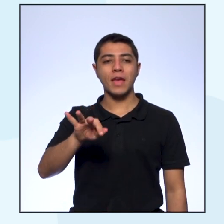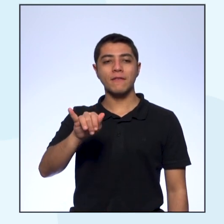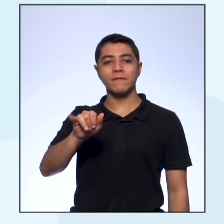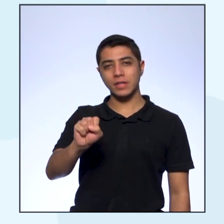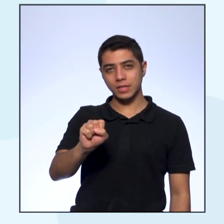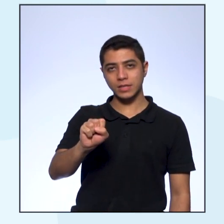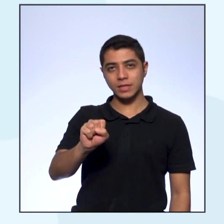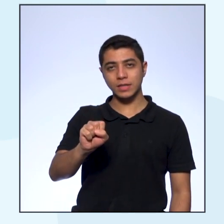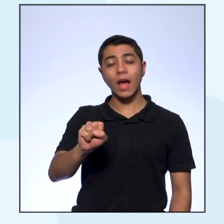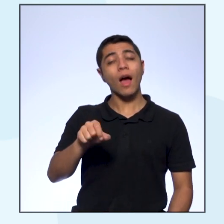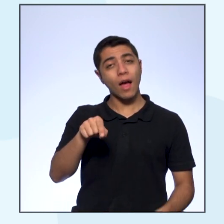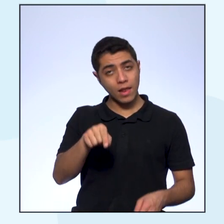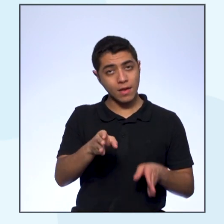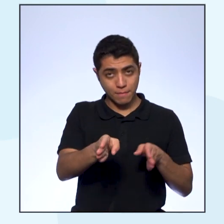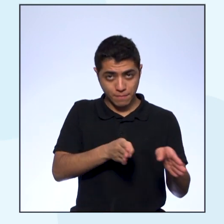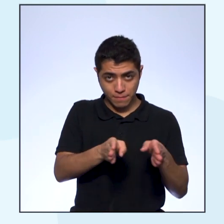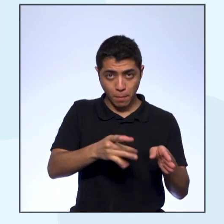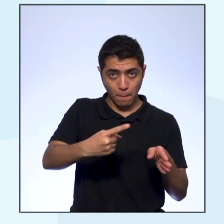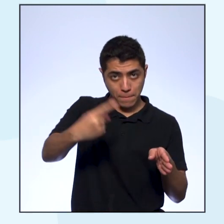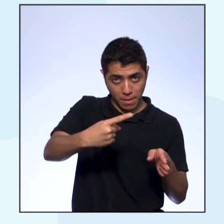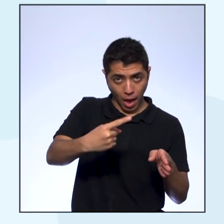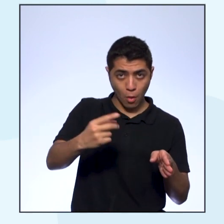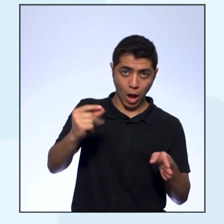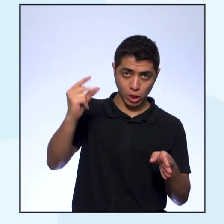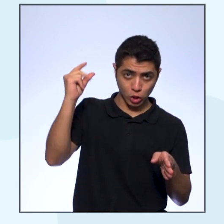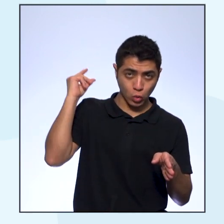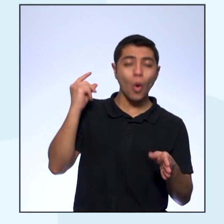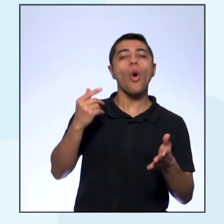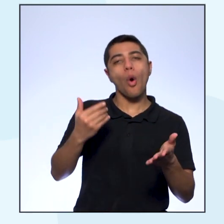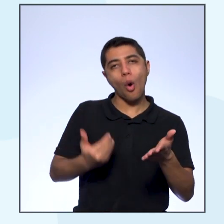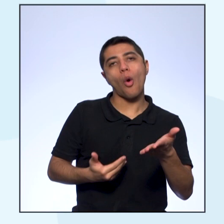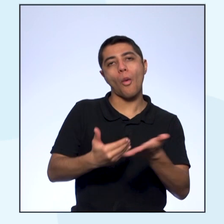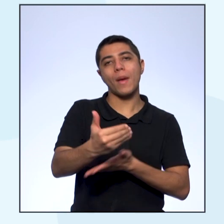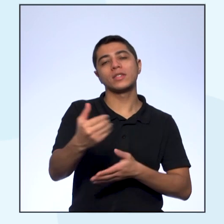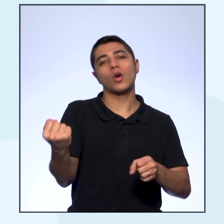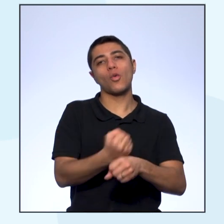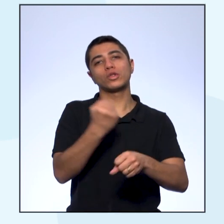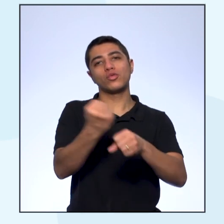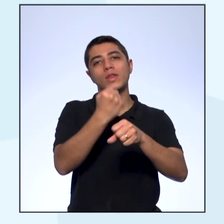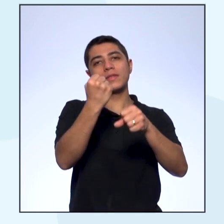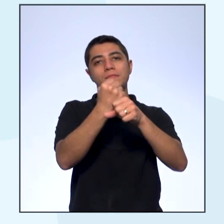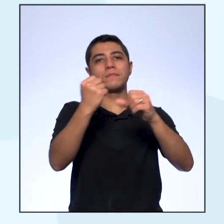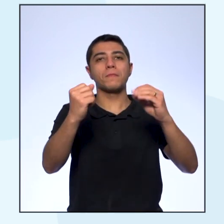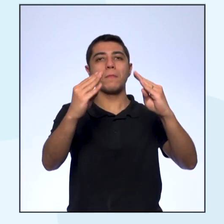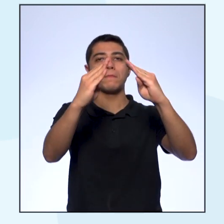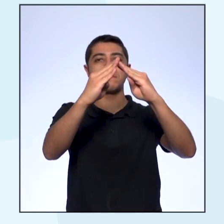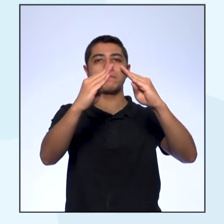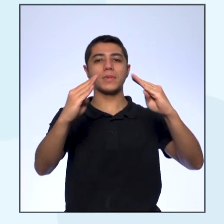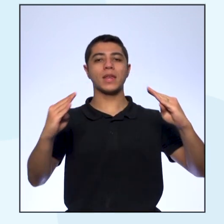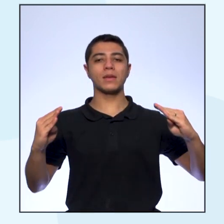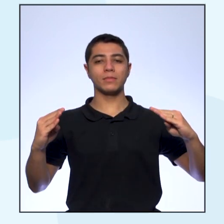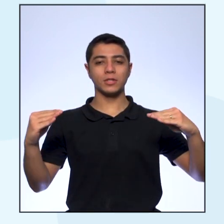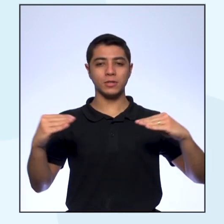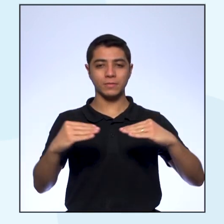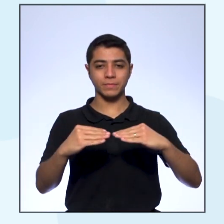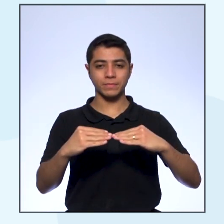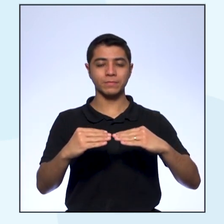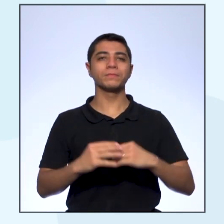Império que as pirâmides de Gizé são construídas, tá? Depois a gente tem um período intermediário, como eu falei para vocês,